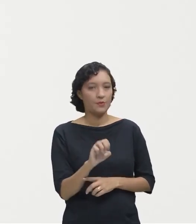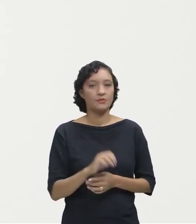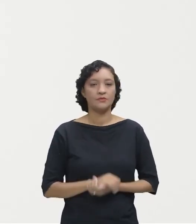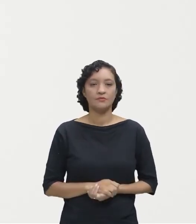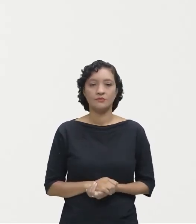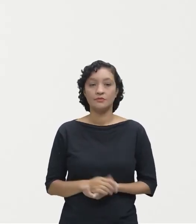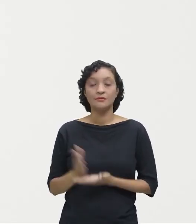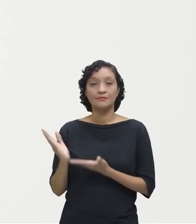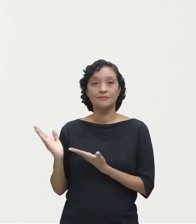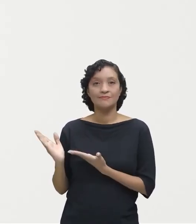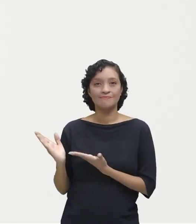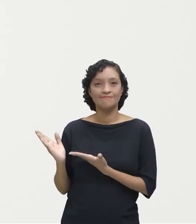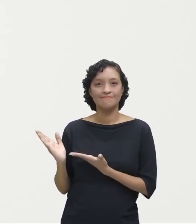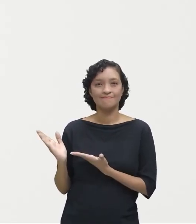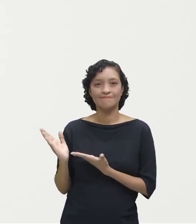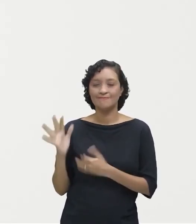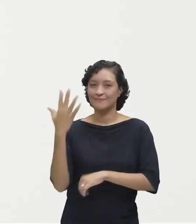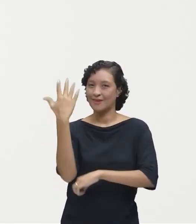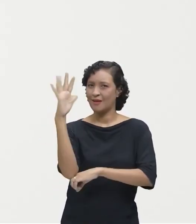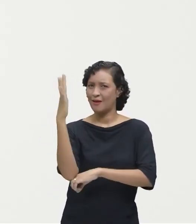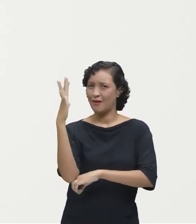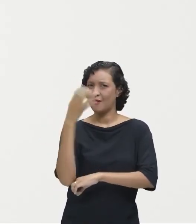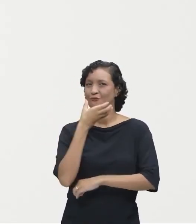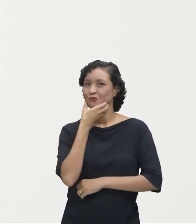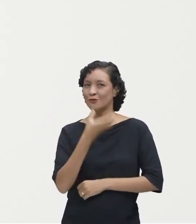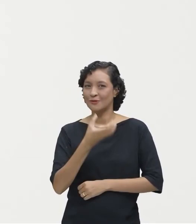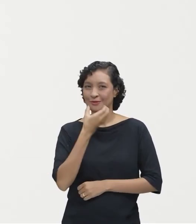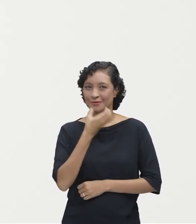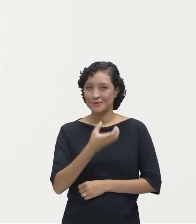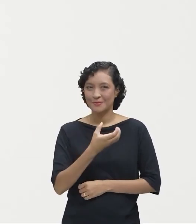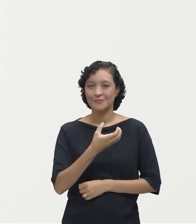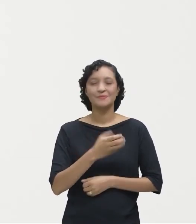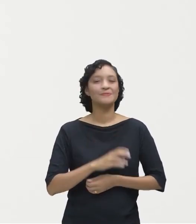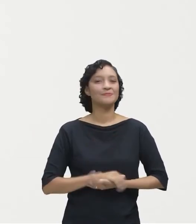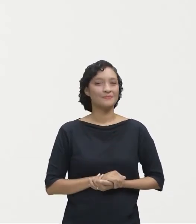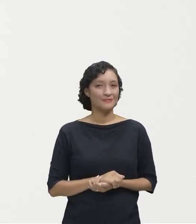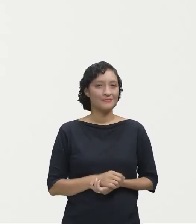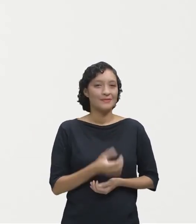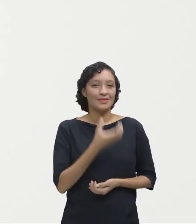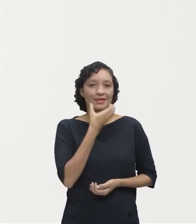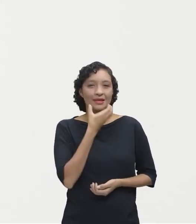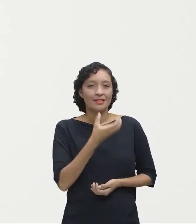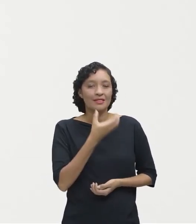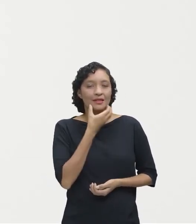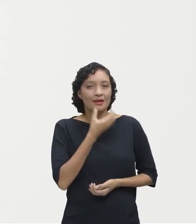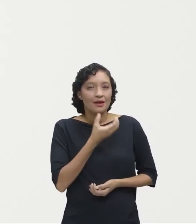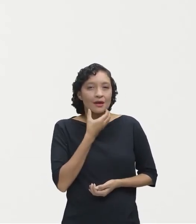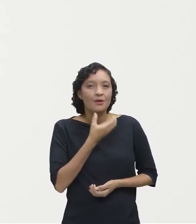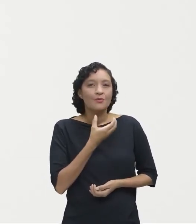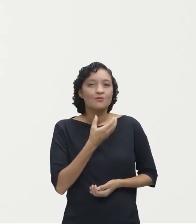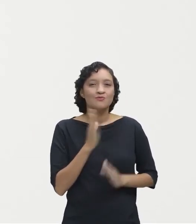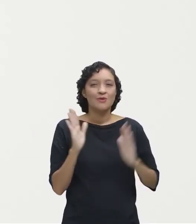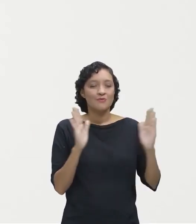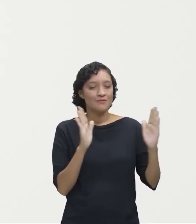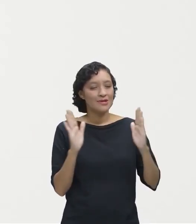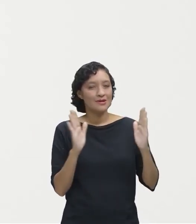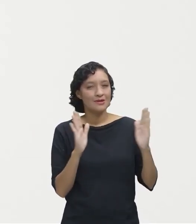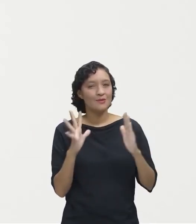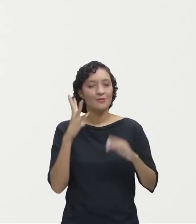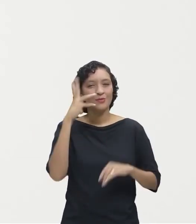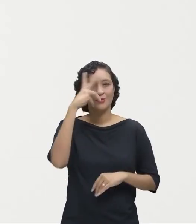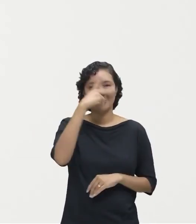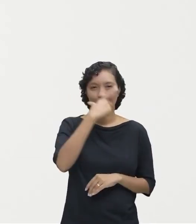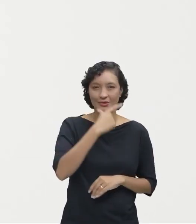ó, a árvore de Natal, né? Natal, uma época assim tão